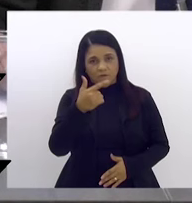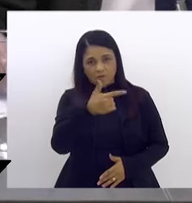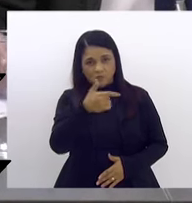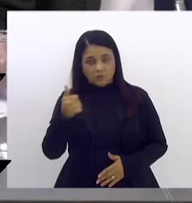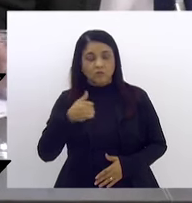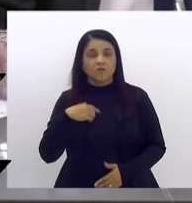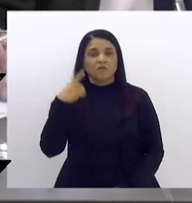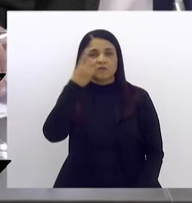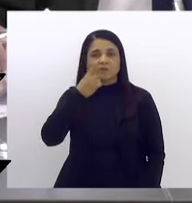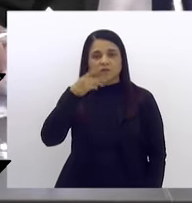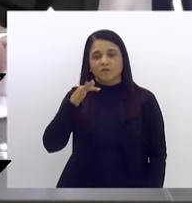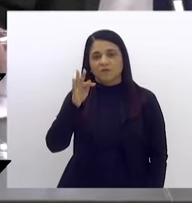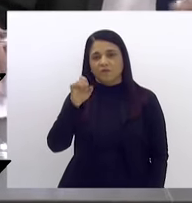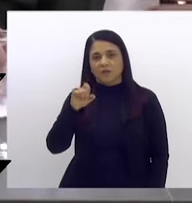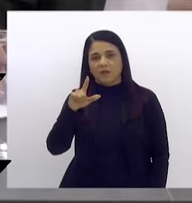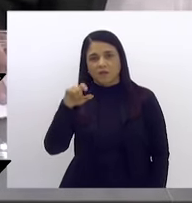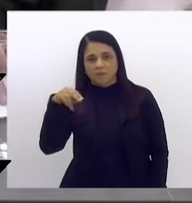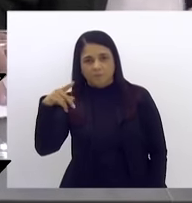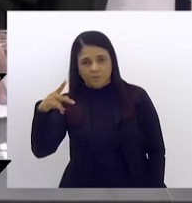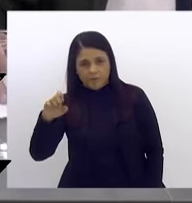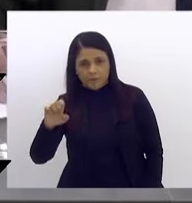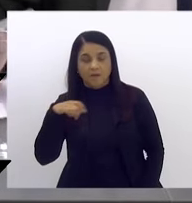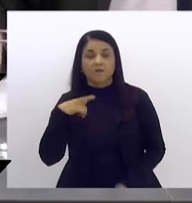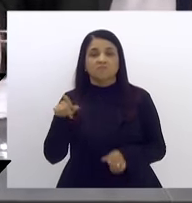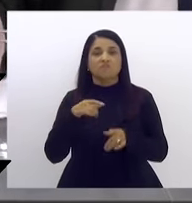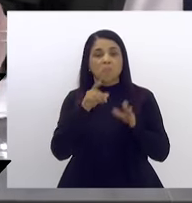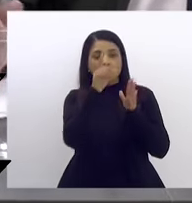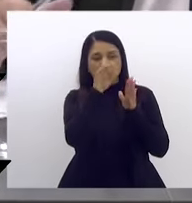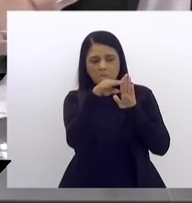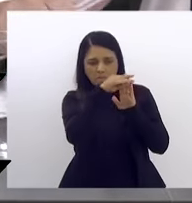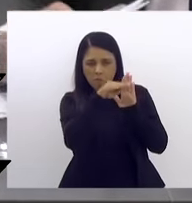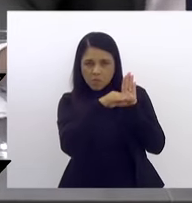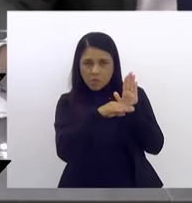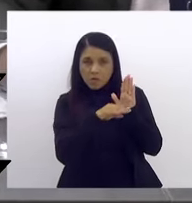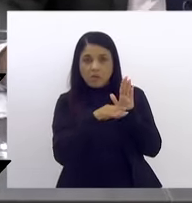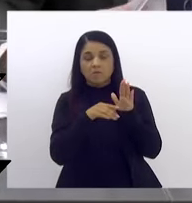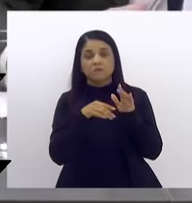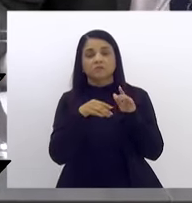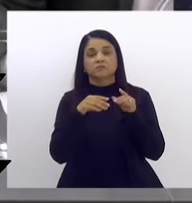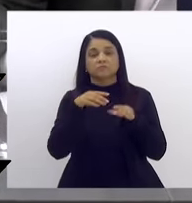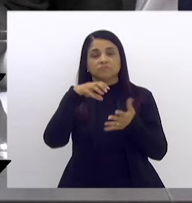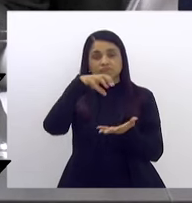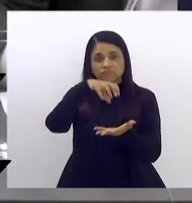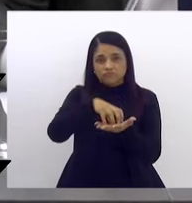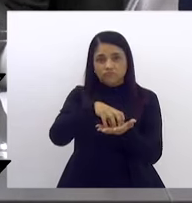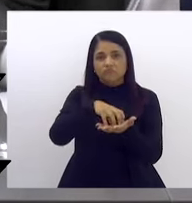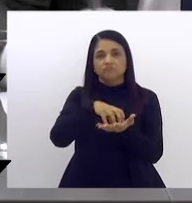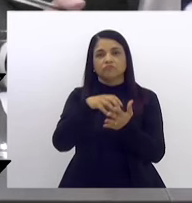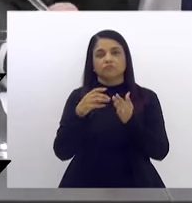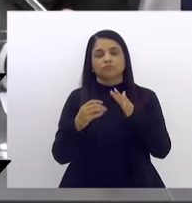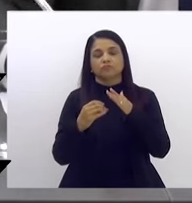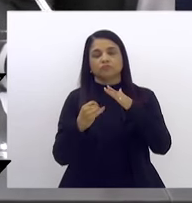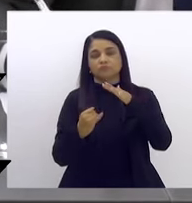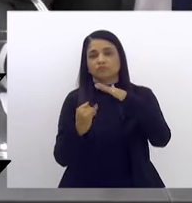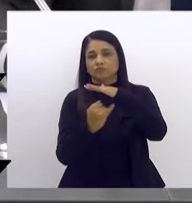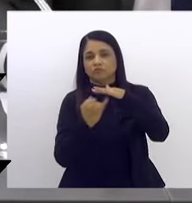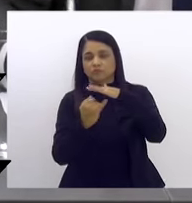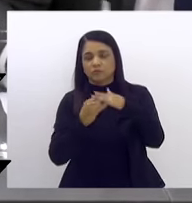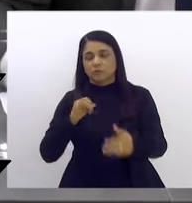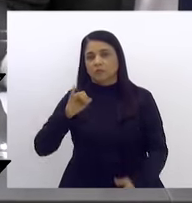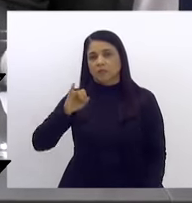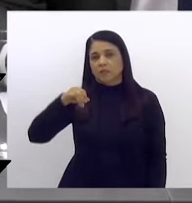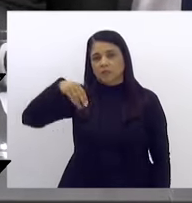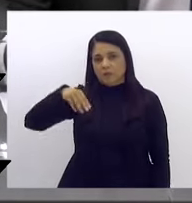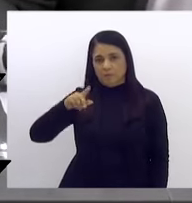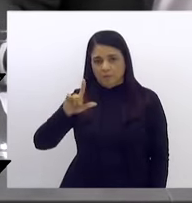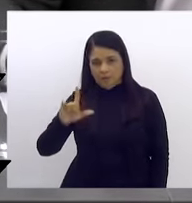Felipe poubel que dispõe sobre o programa de atendimento e procedimento nas unidades do Instituto Médico Legal IML